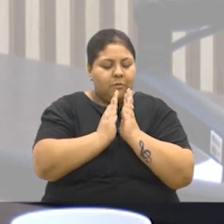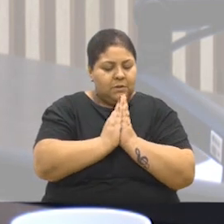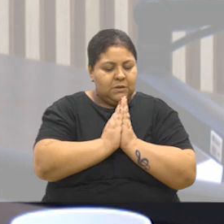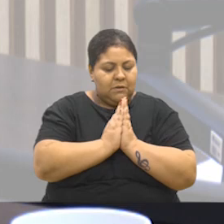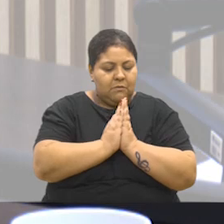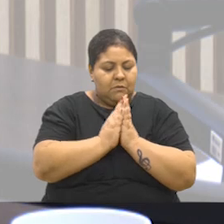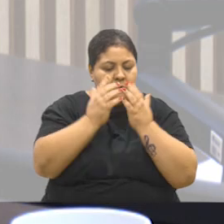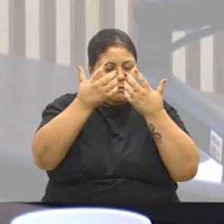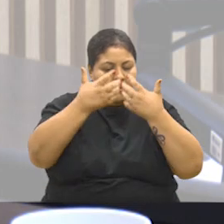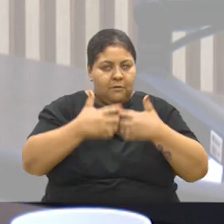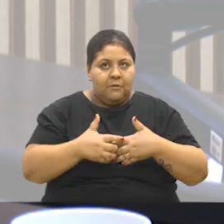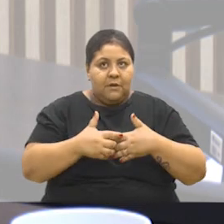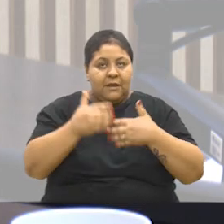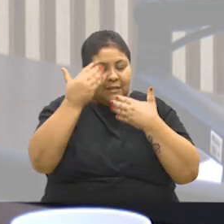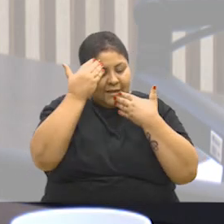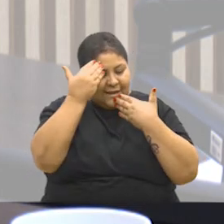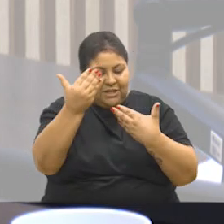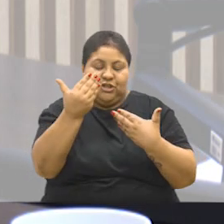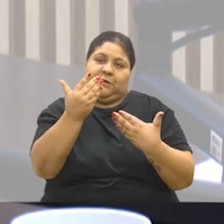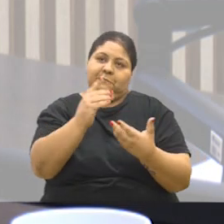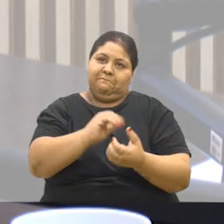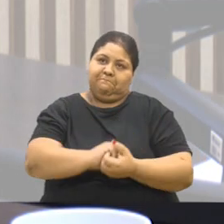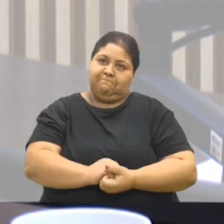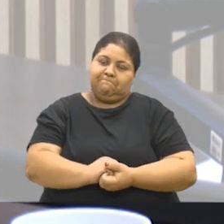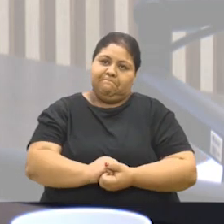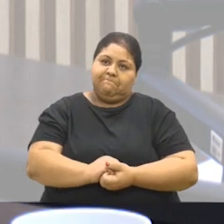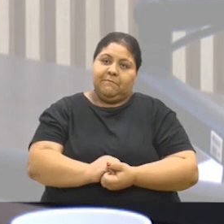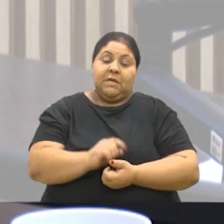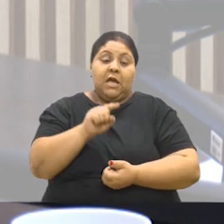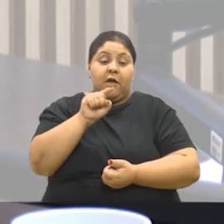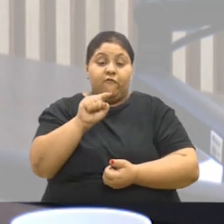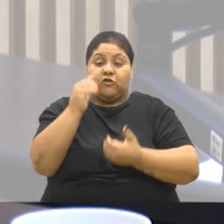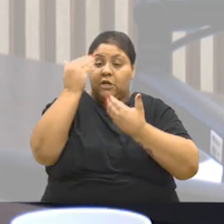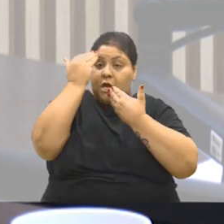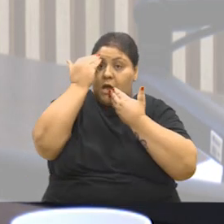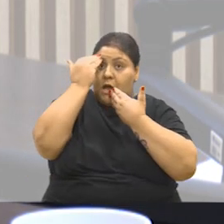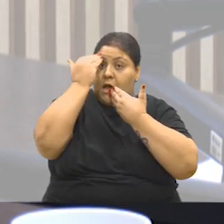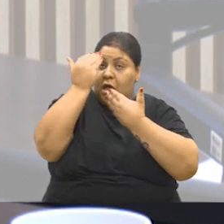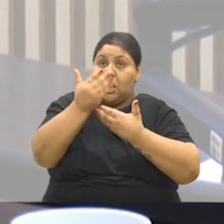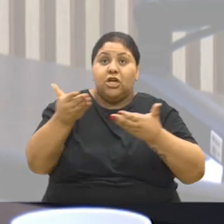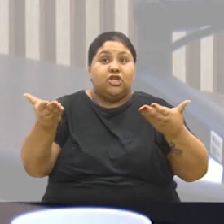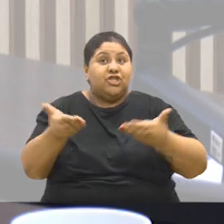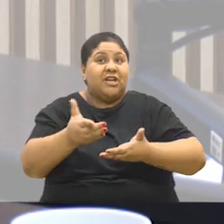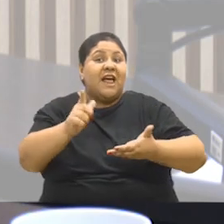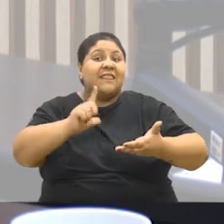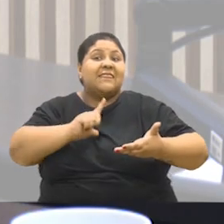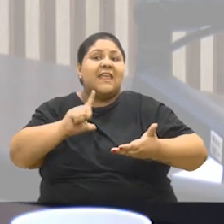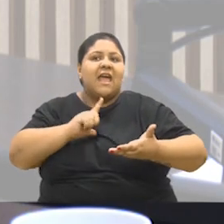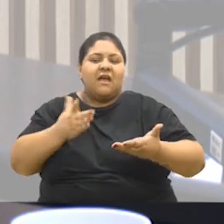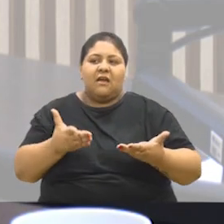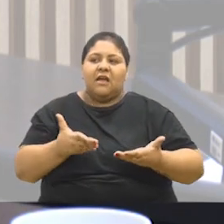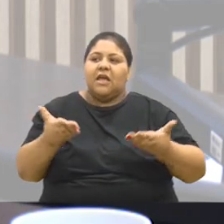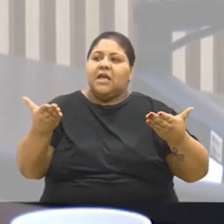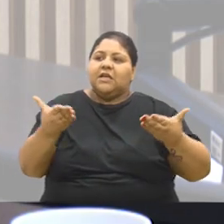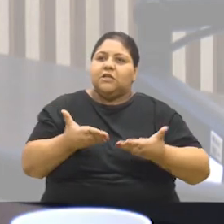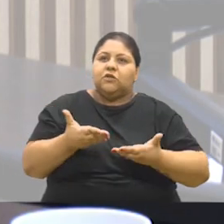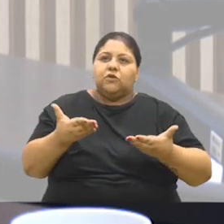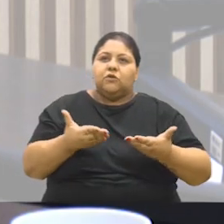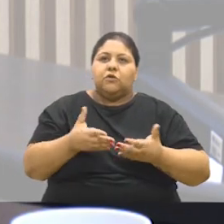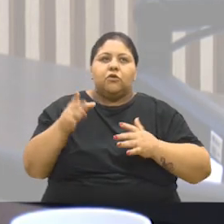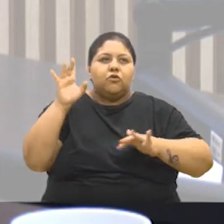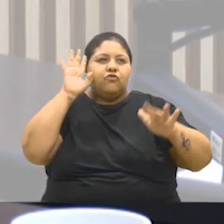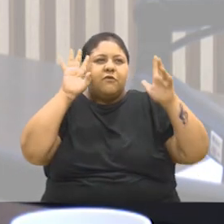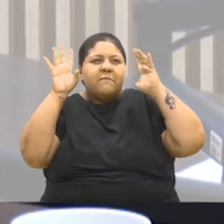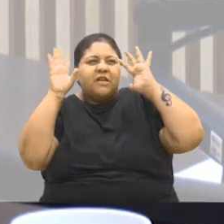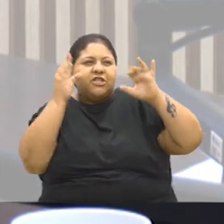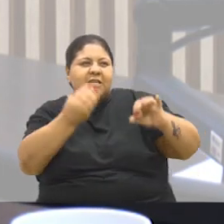é a da gratidão. É você agradecer por já ter aquilo. É você se ver vivendo aquela